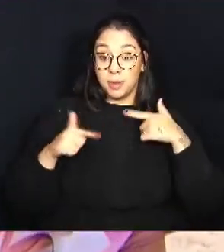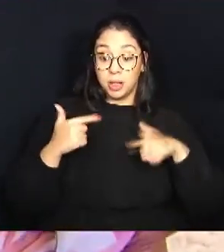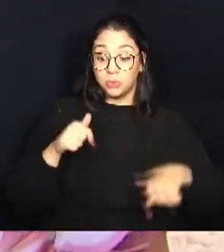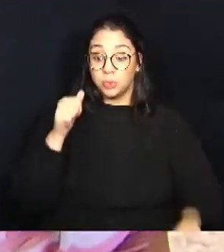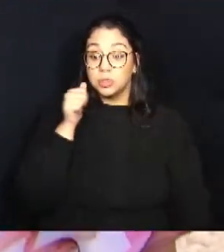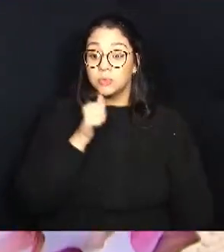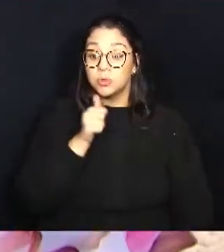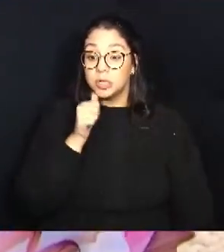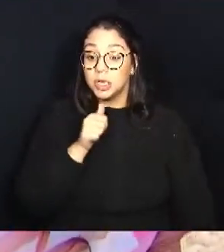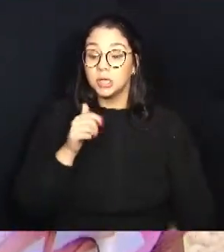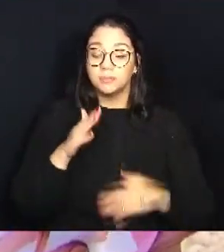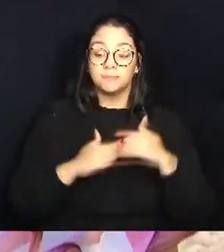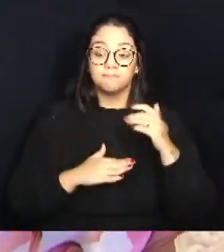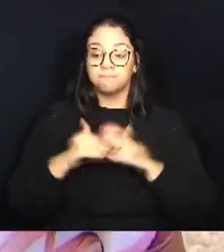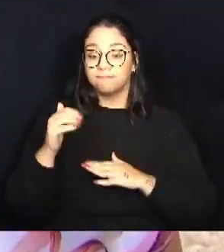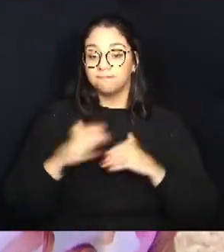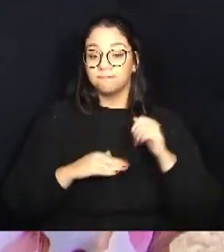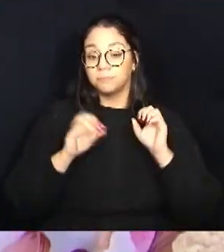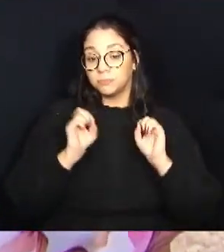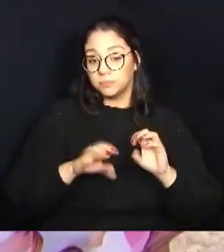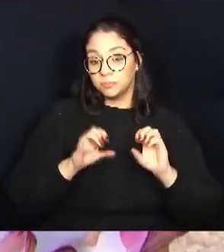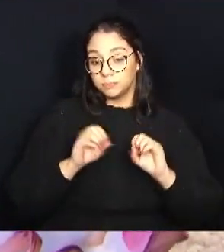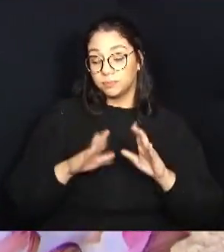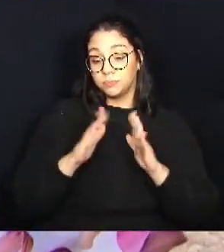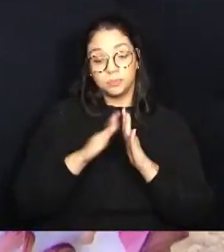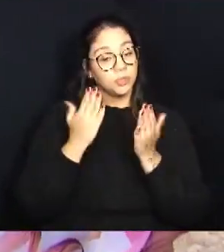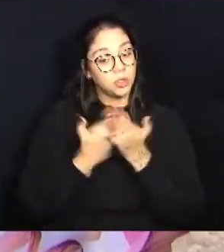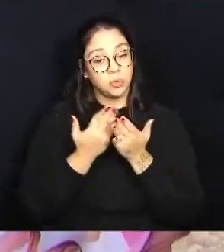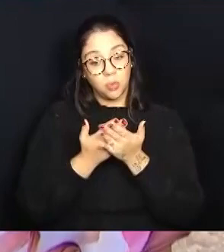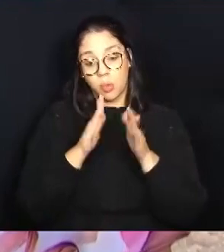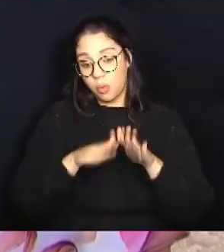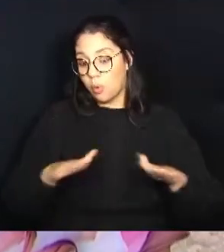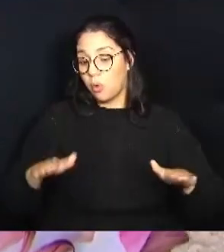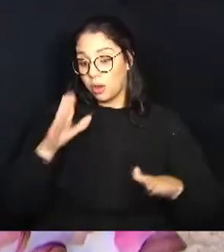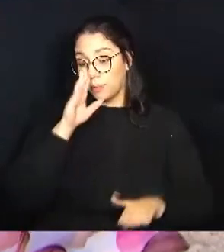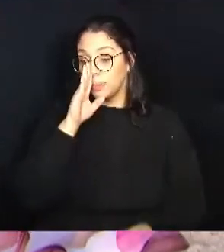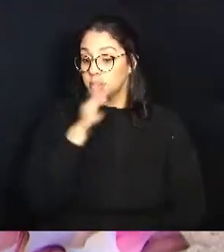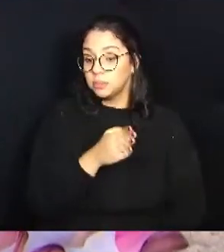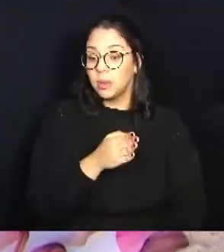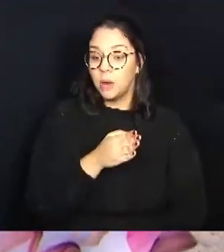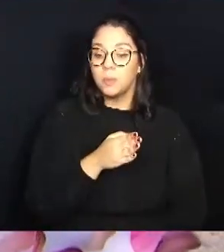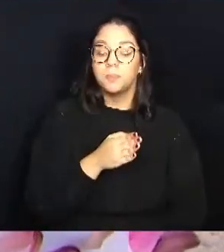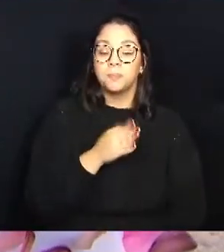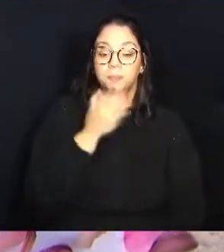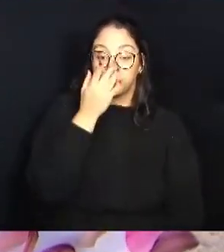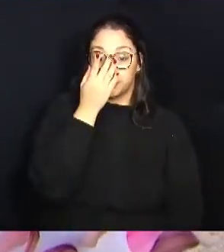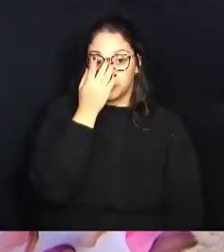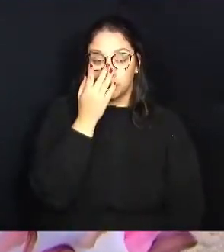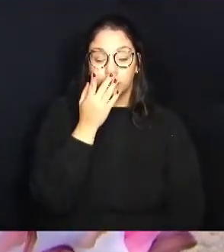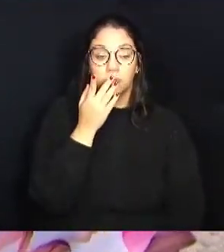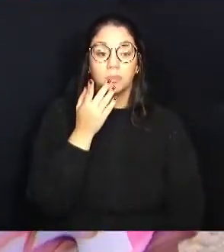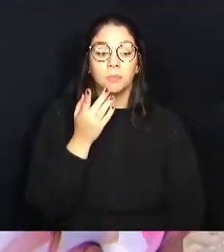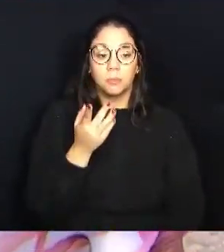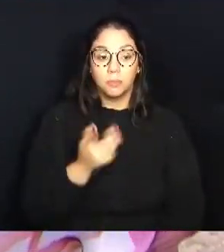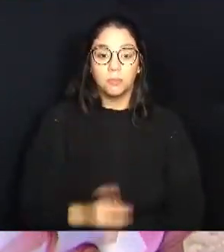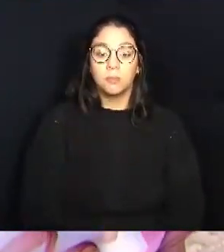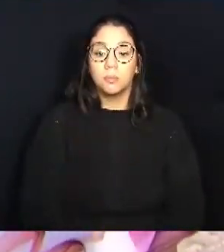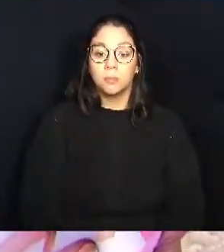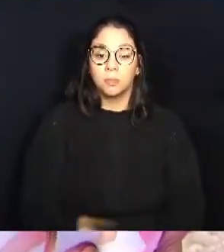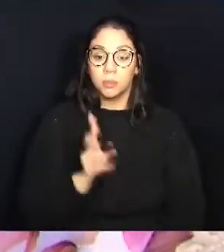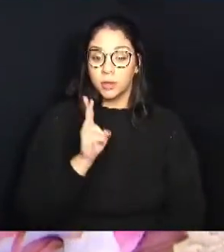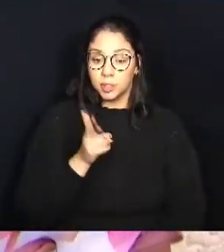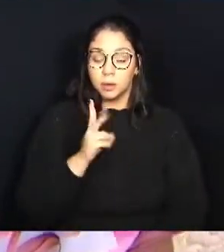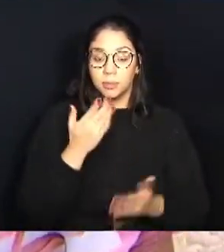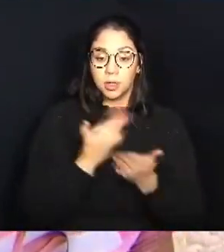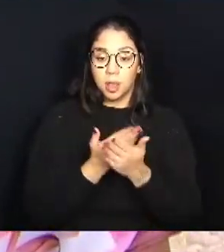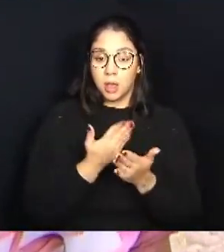que atuam na educação infantil, nas creches principalmente, ali sempre ministrando